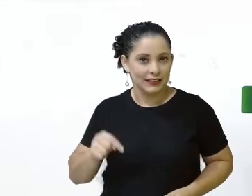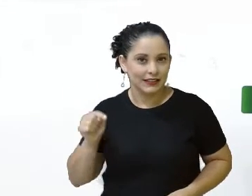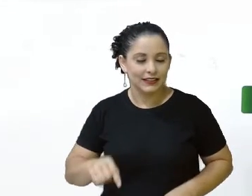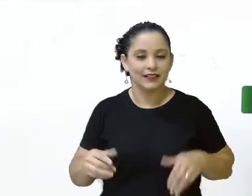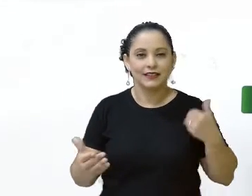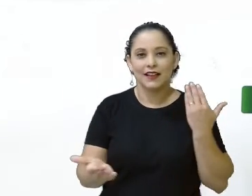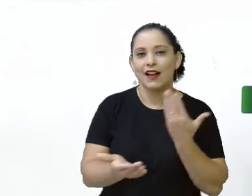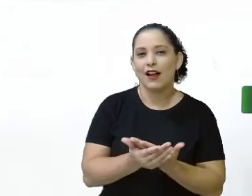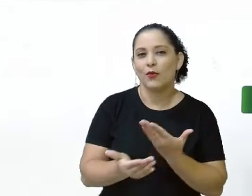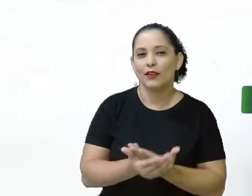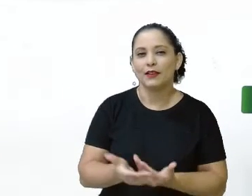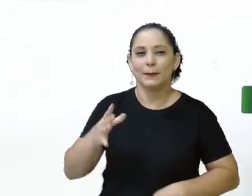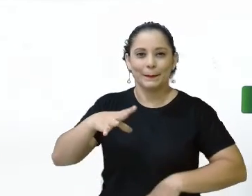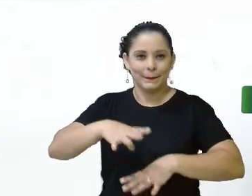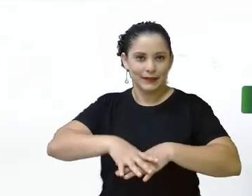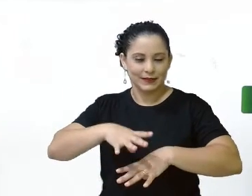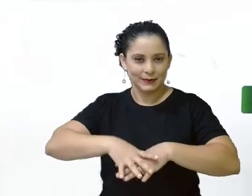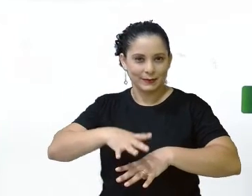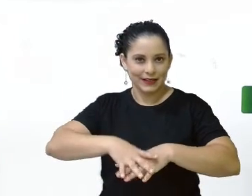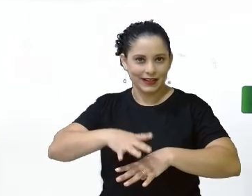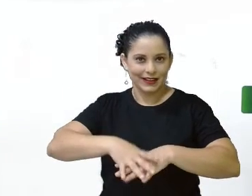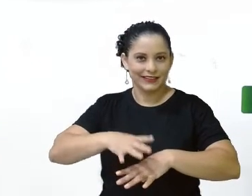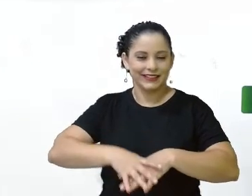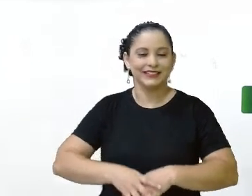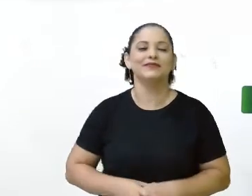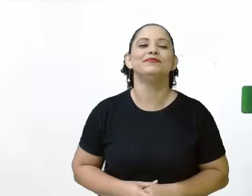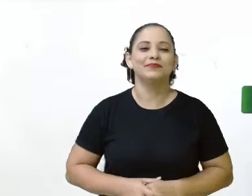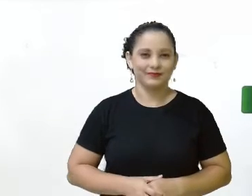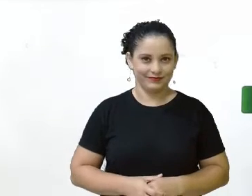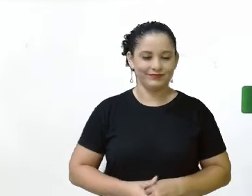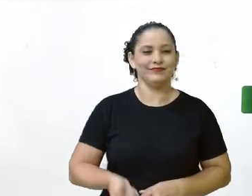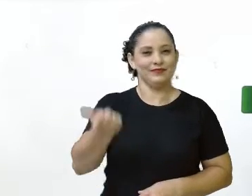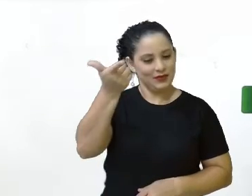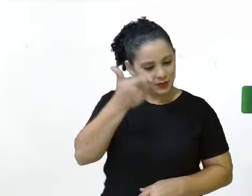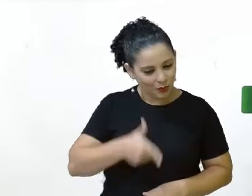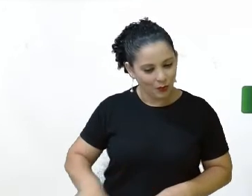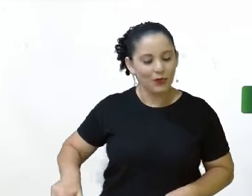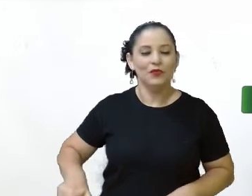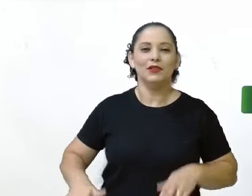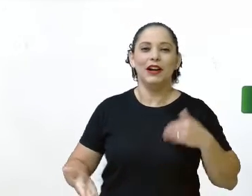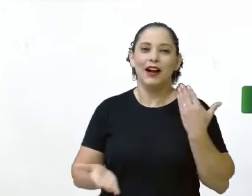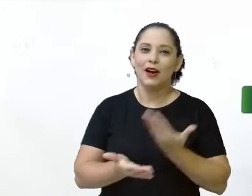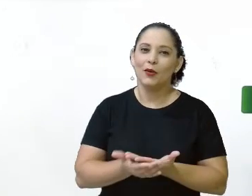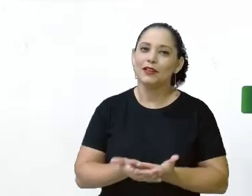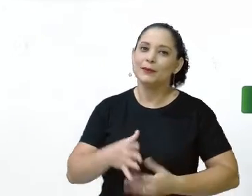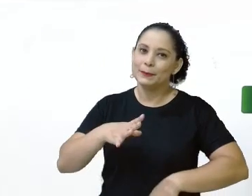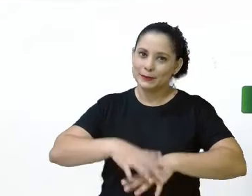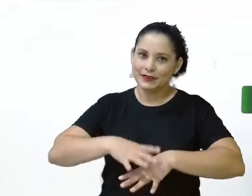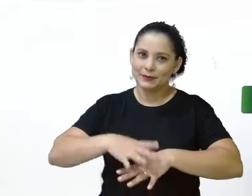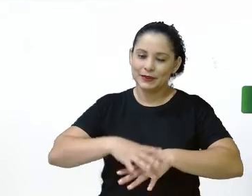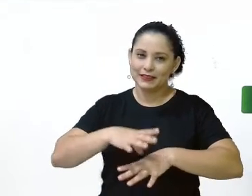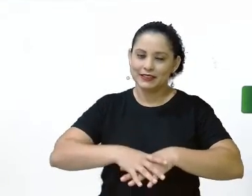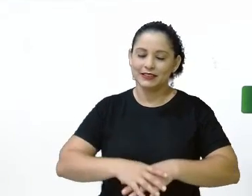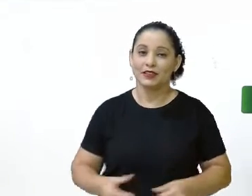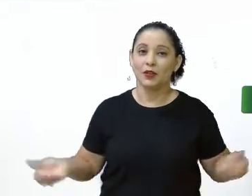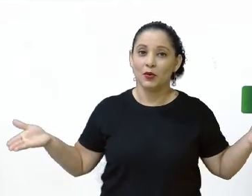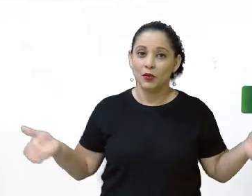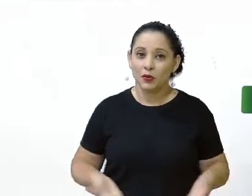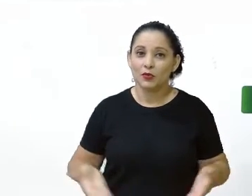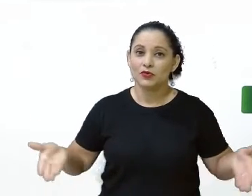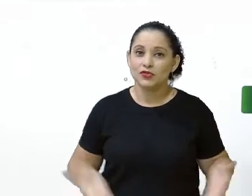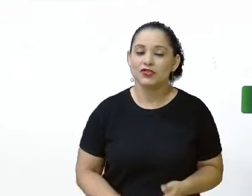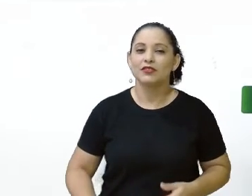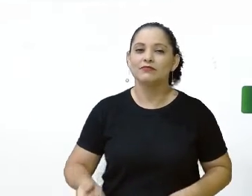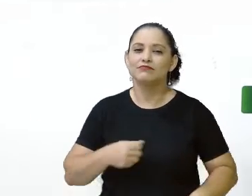nossa aula de matemática. Mais uma vez, aula de matemática. Hoje a gente